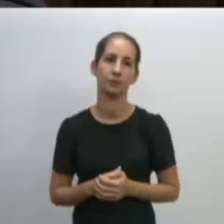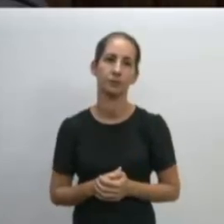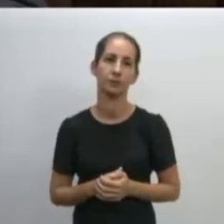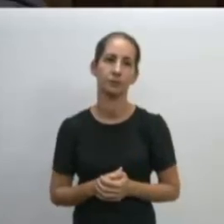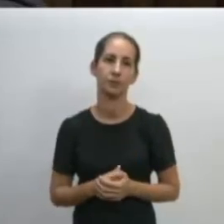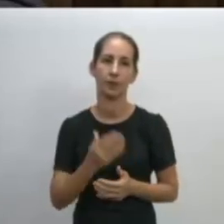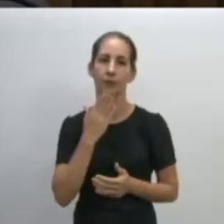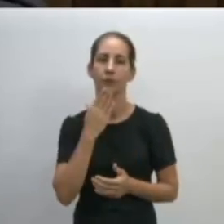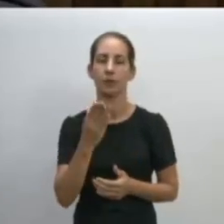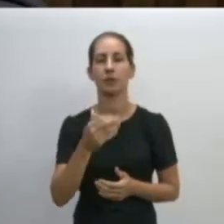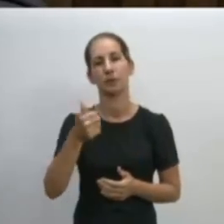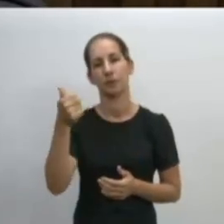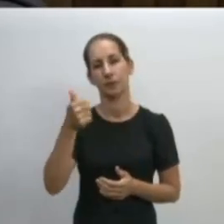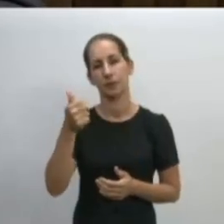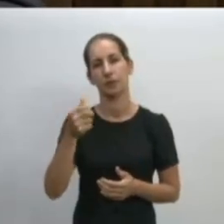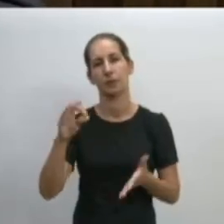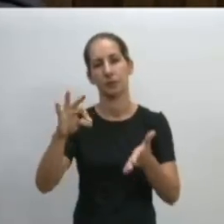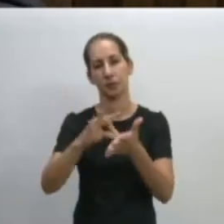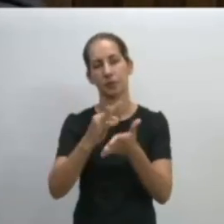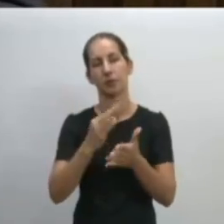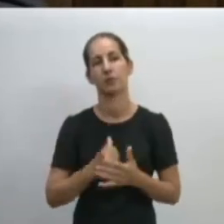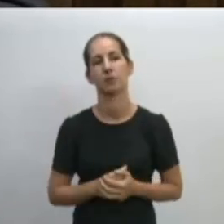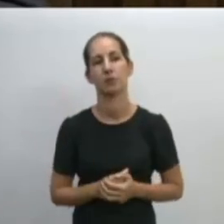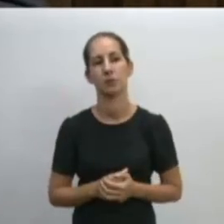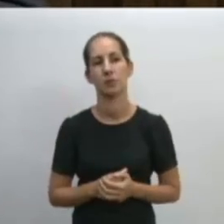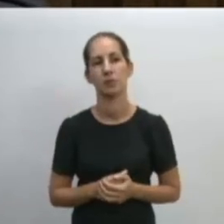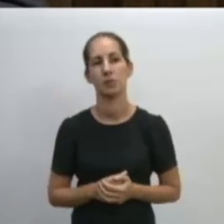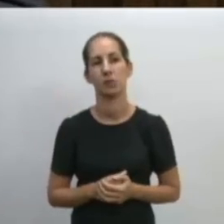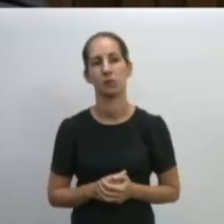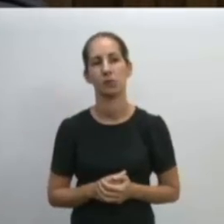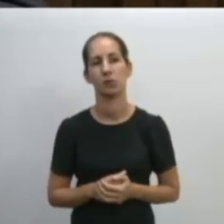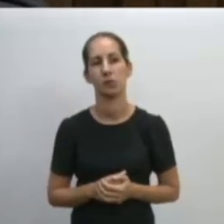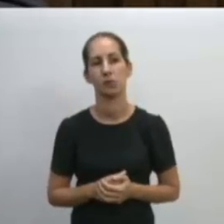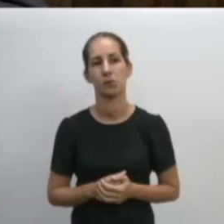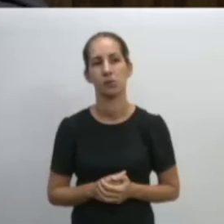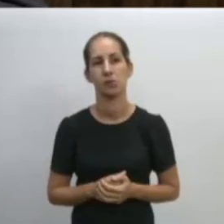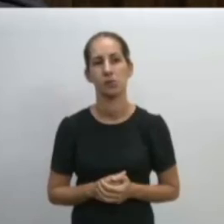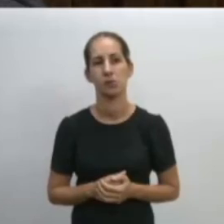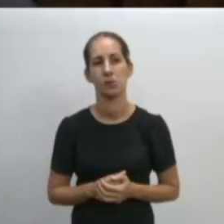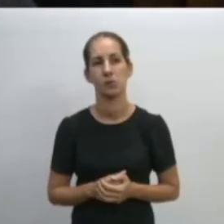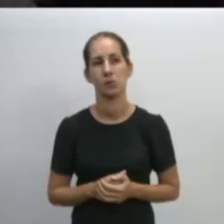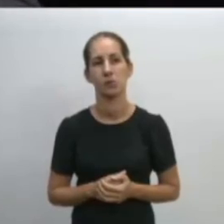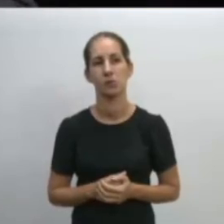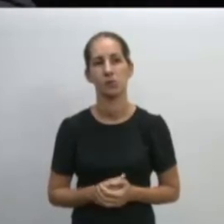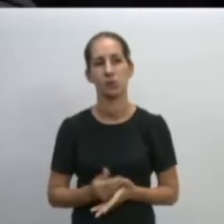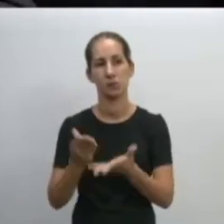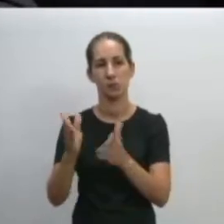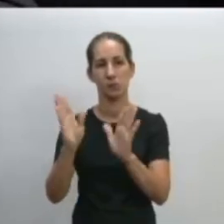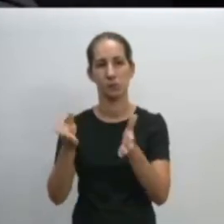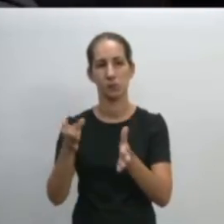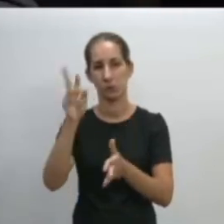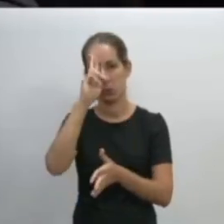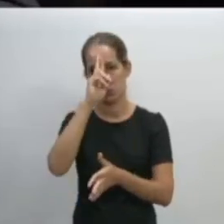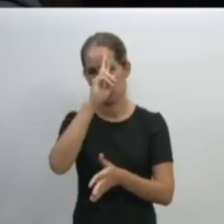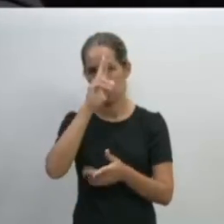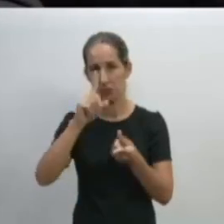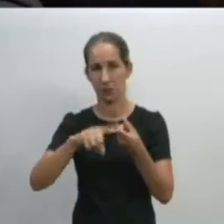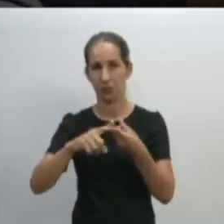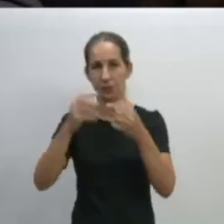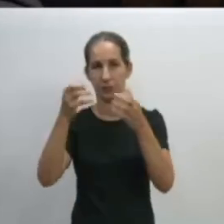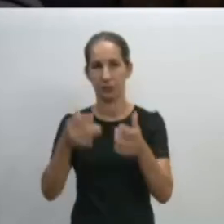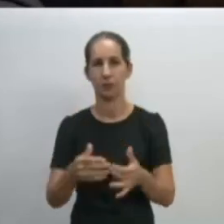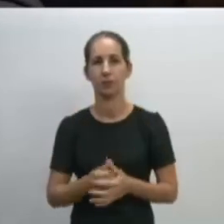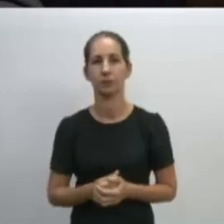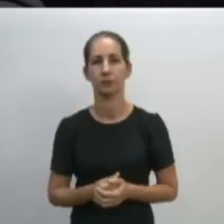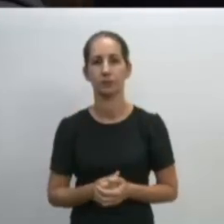Já pedi a permissão da subscrição. E assim sendo, passo agora o vereador Ranieri também para declarar o voto. Gostaria de